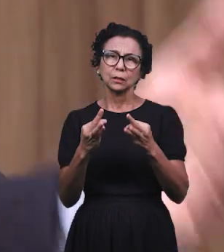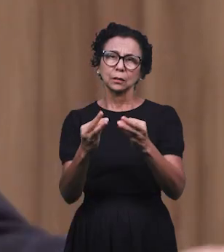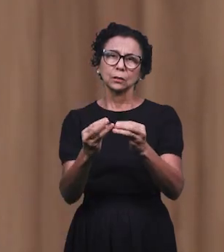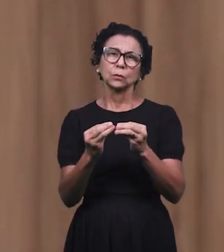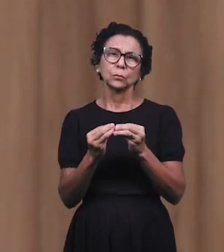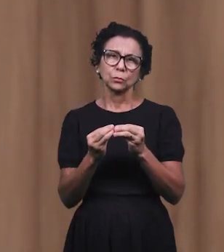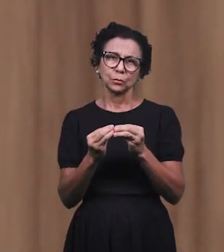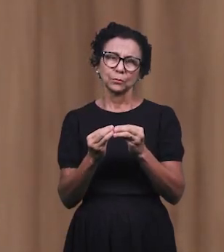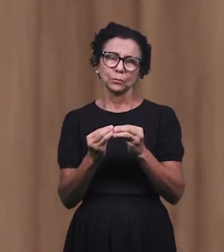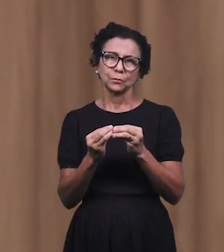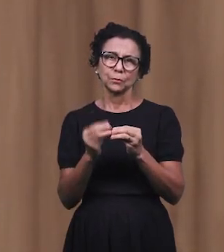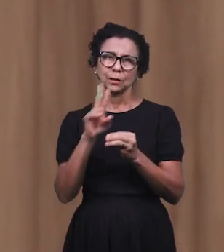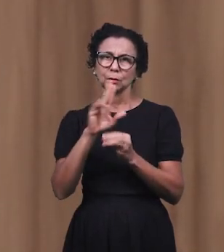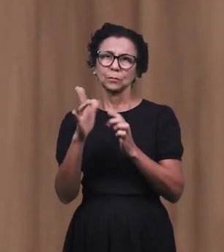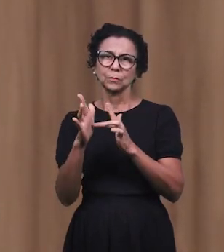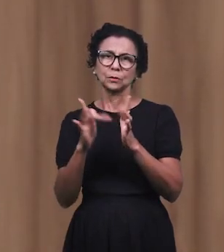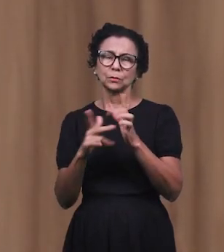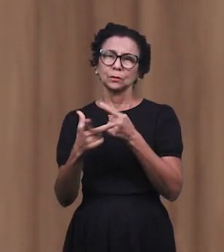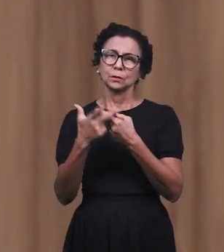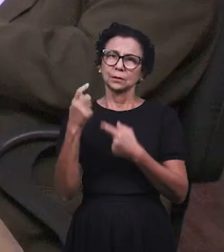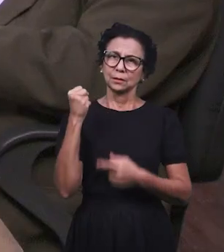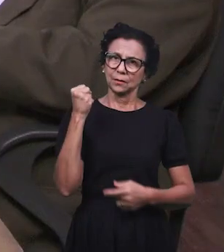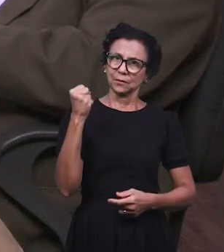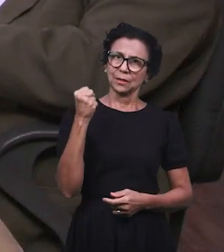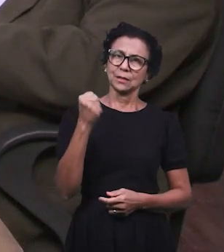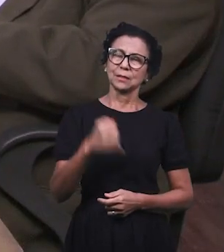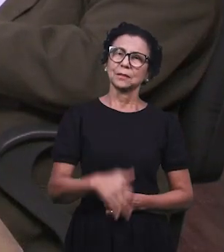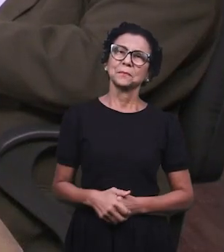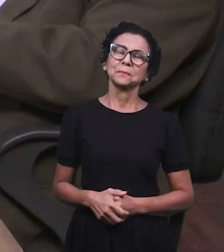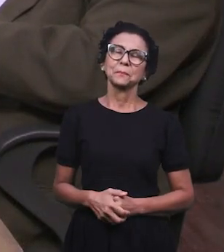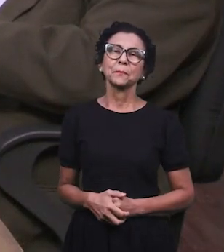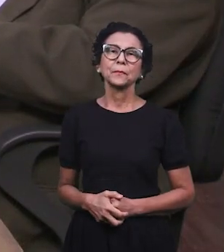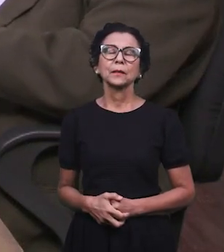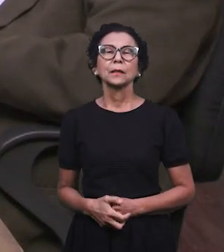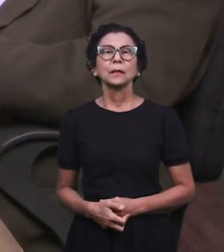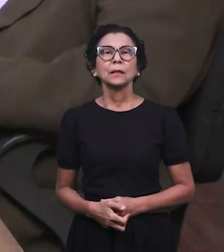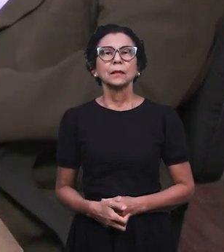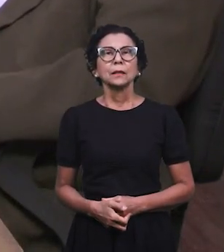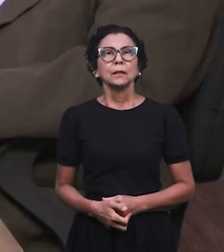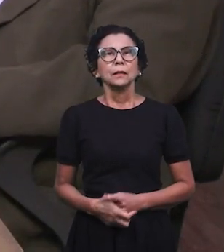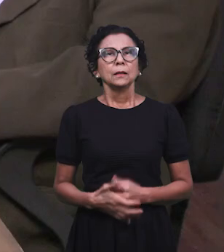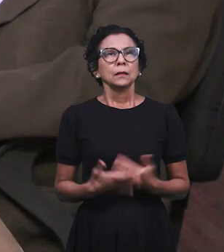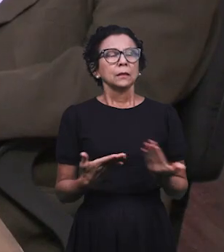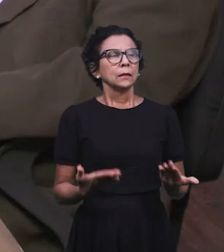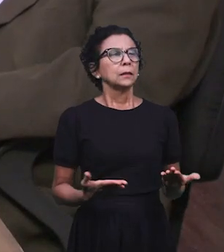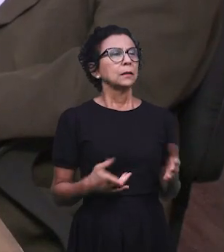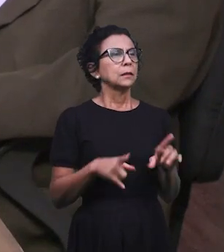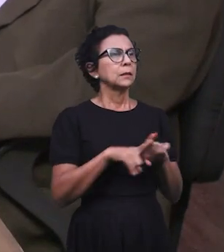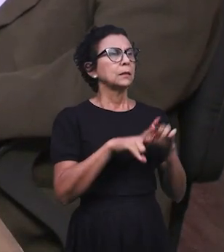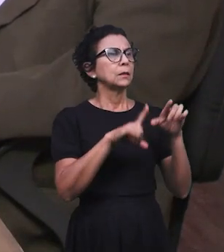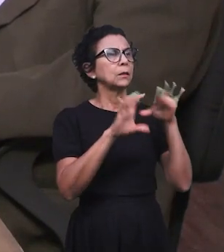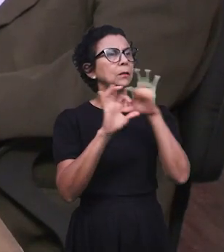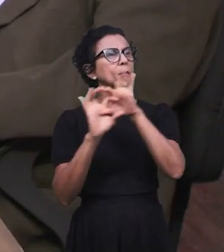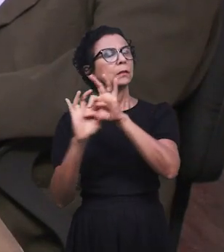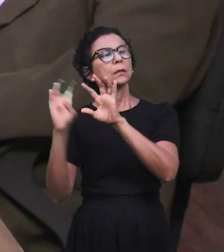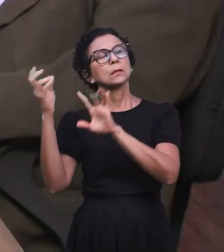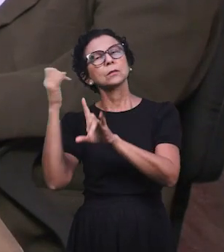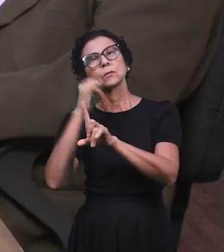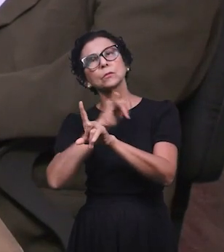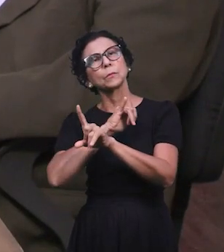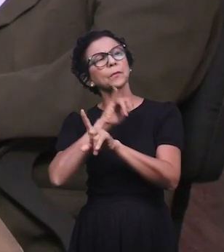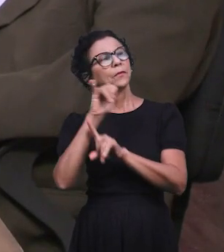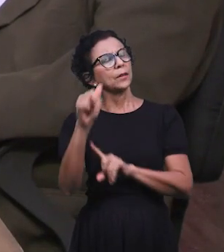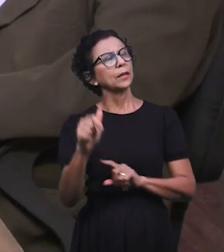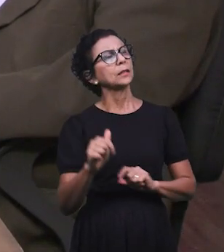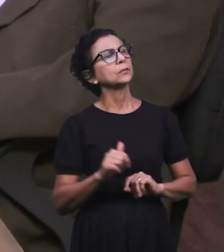para vencer essas guerras em nome do Senhor. Amém, muito bem. Algum outro aspecto profético, Coronel Fausto, que a gente